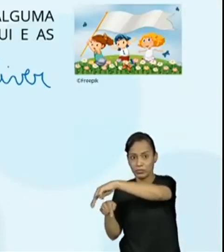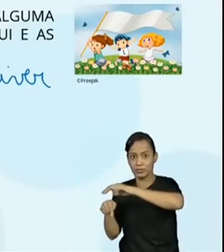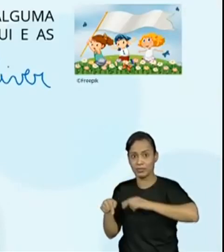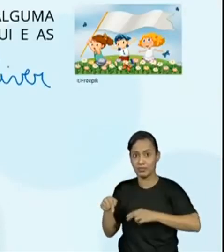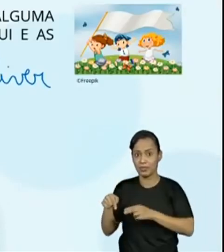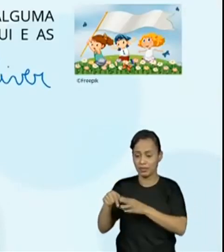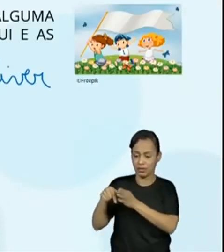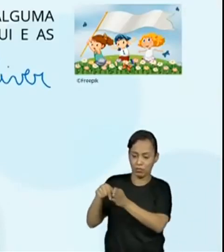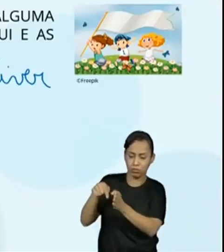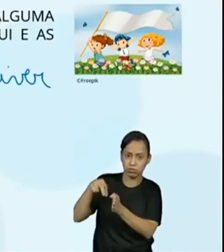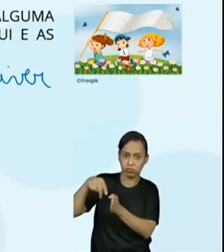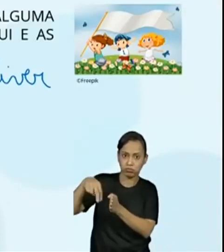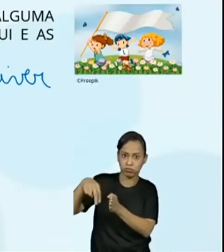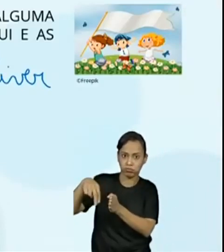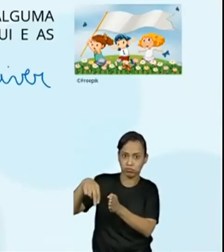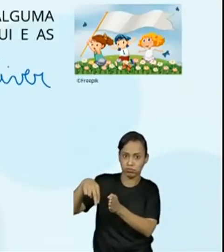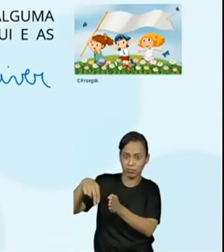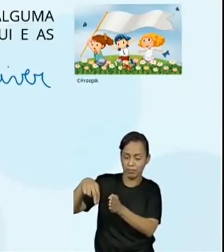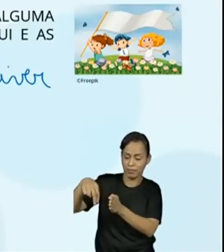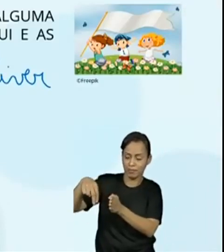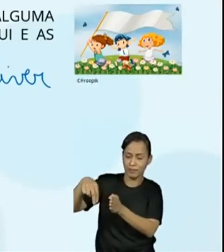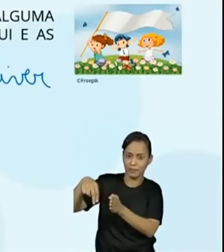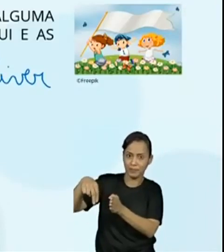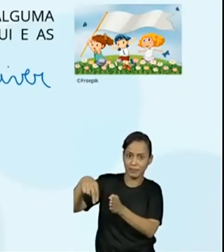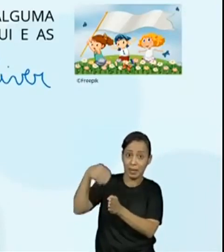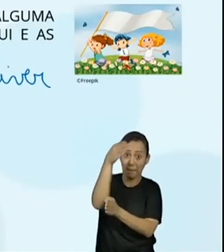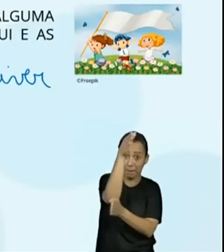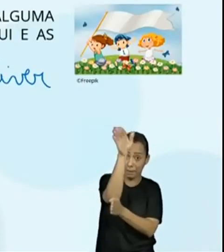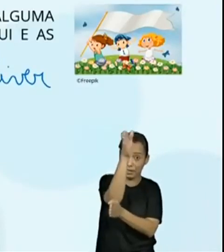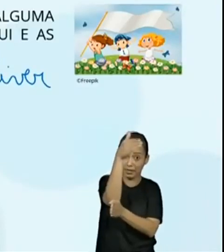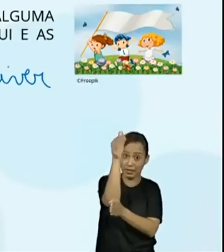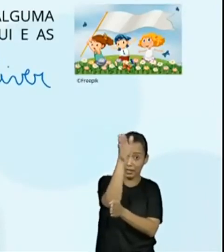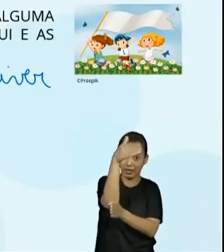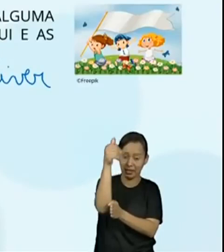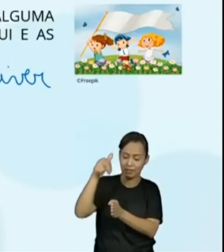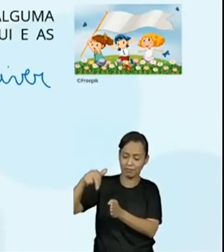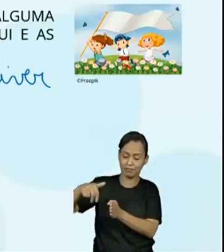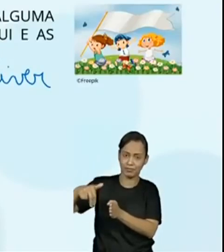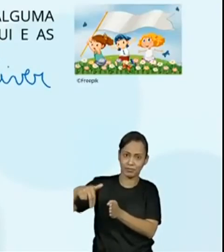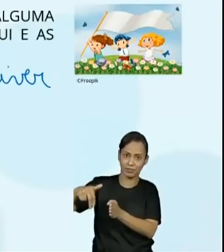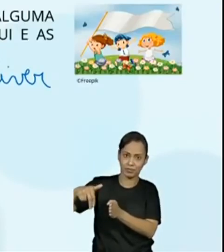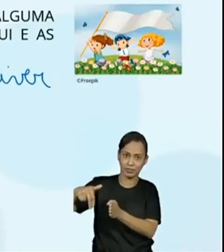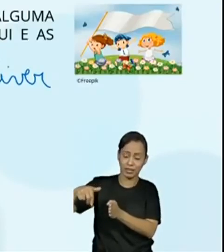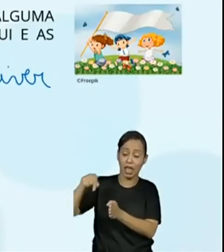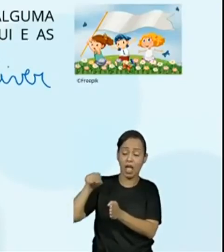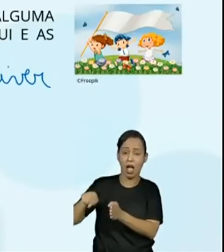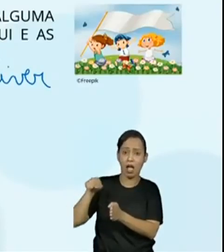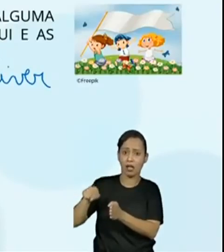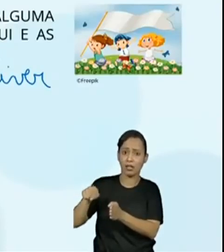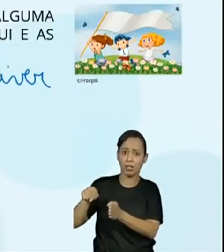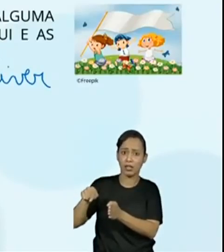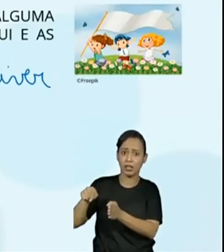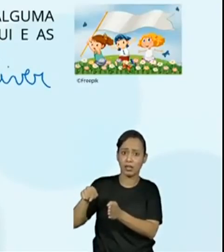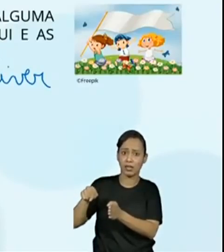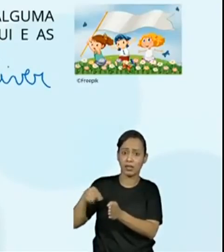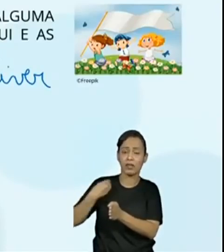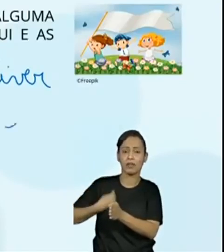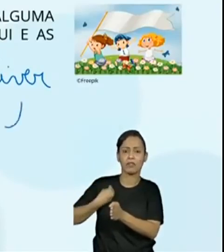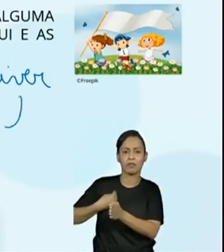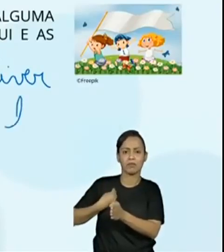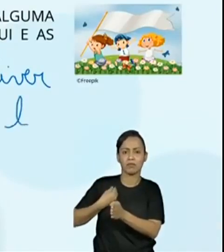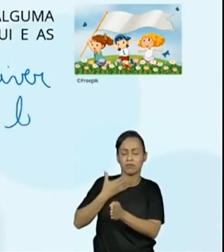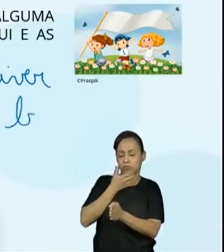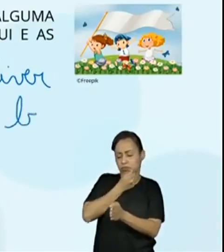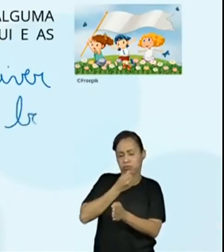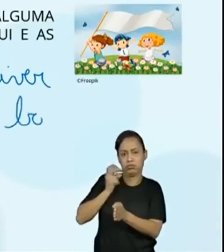Da linha... Da bandeira... Da bandeira... Não...